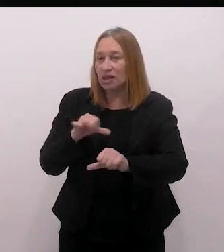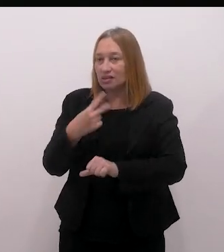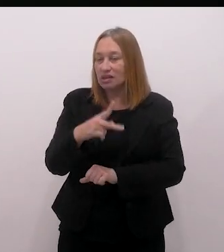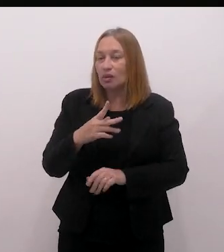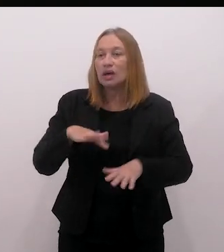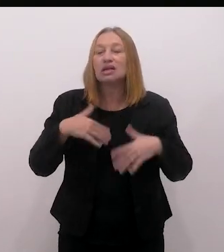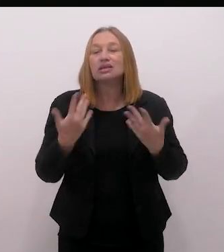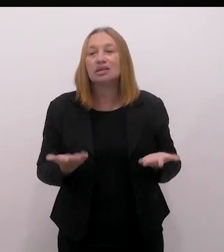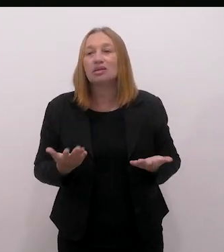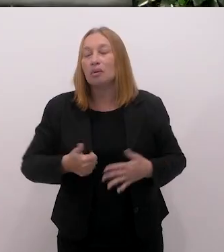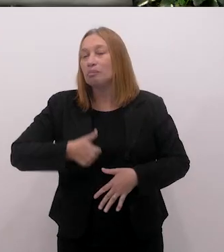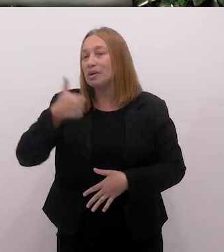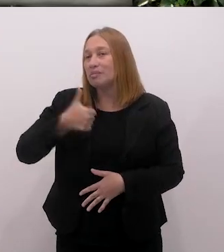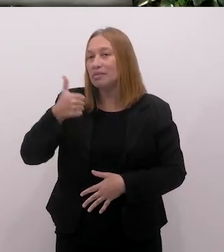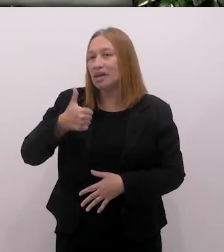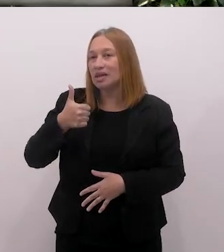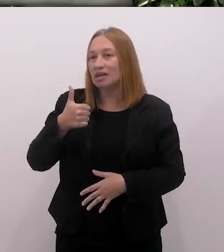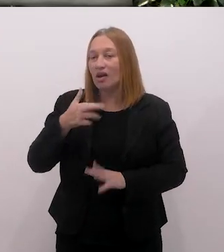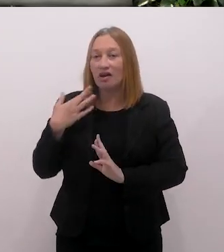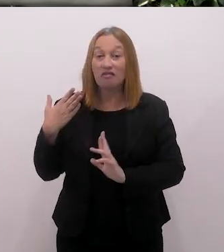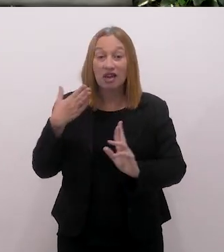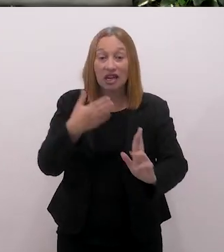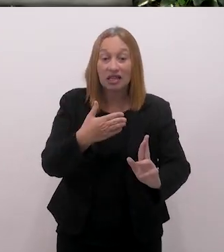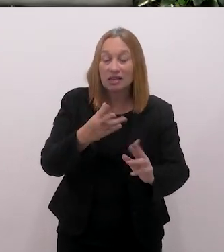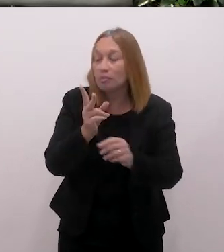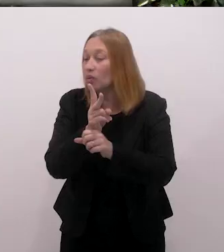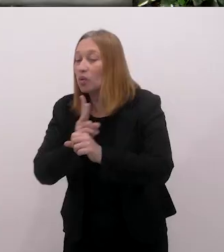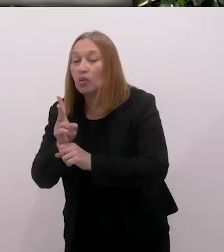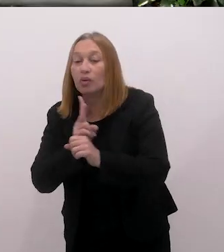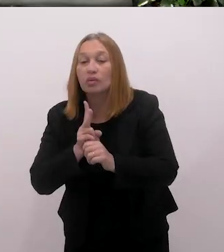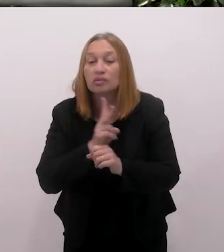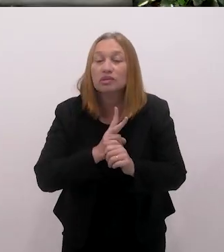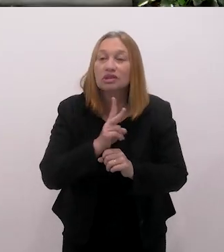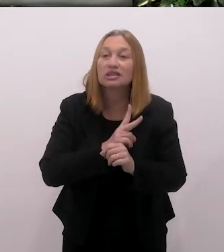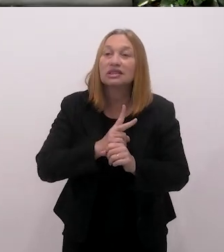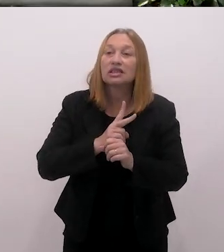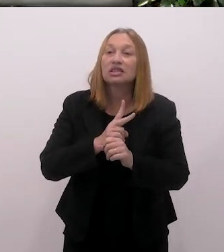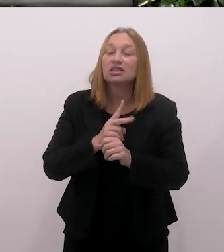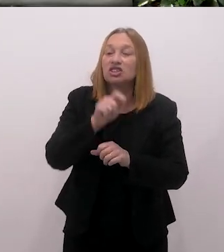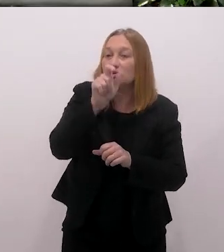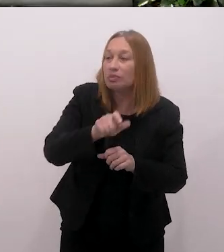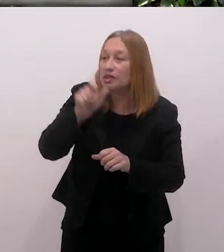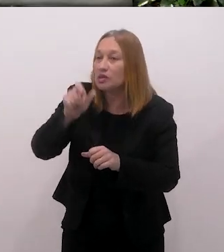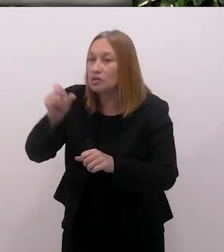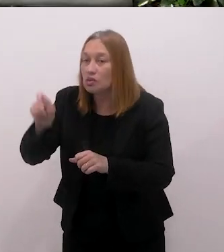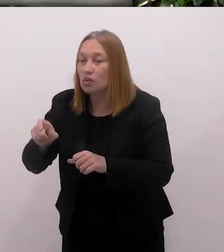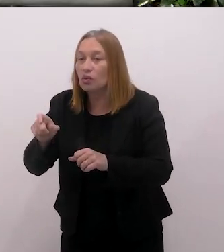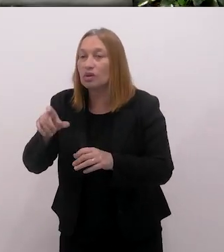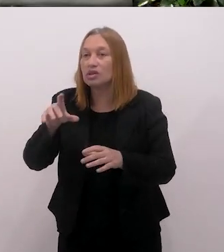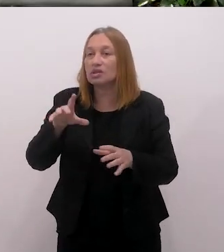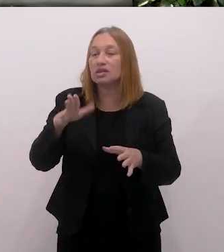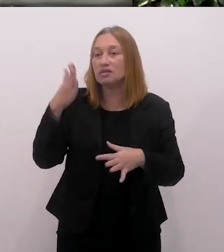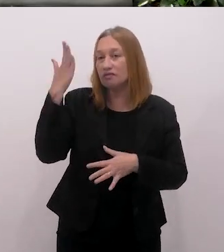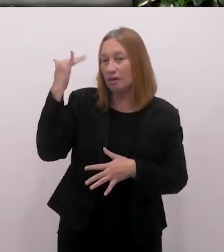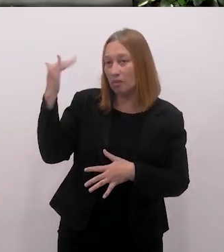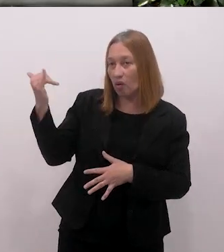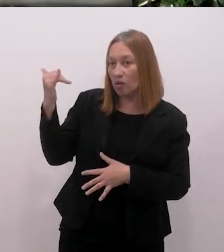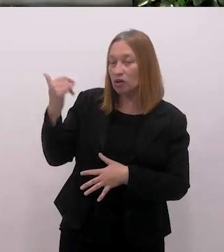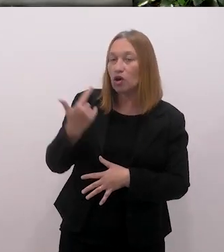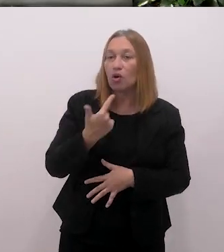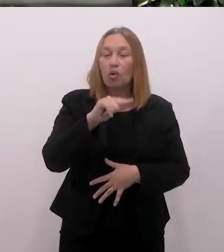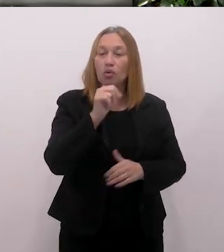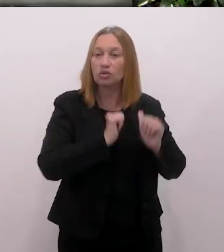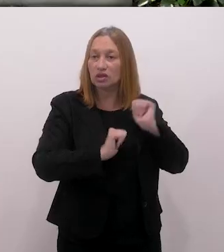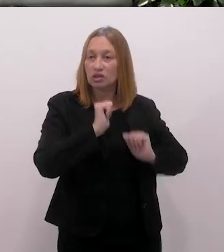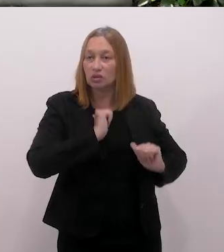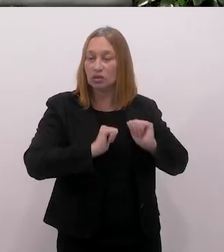assim, nossa, o teu oposto. Bom, primeiro eu pego referências. eu pego referências de pessoas,